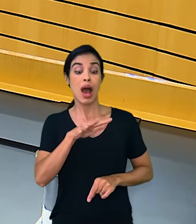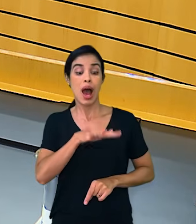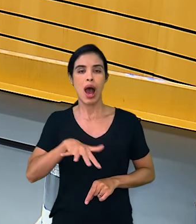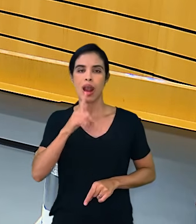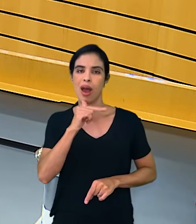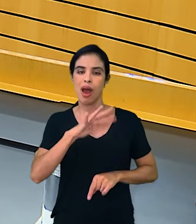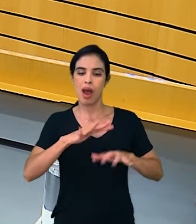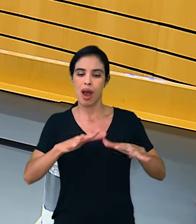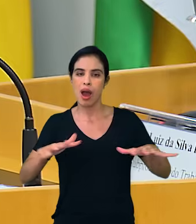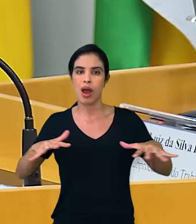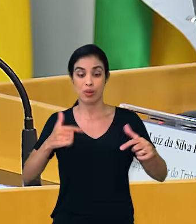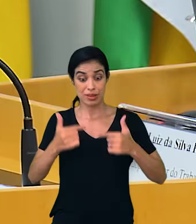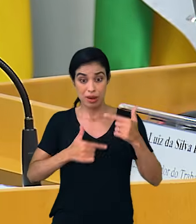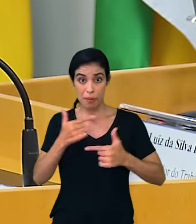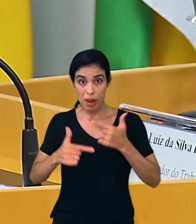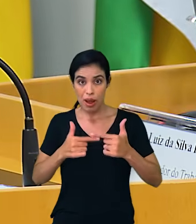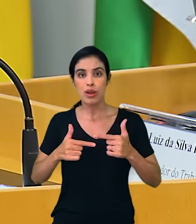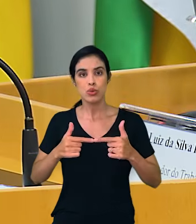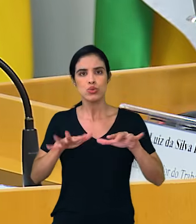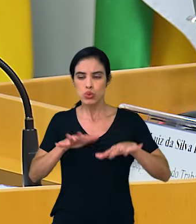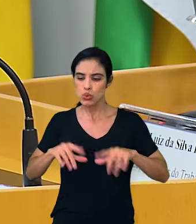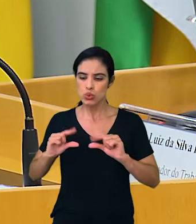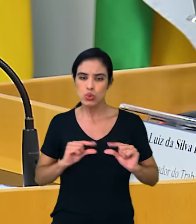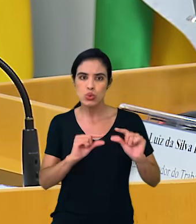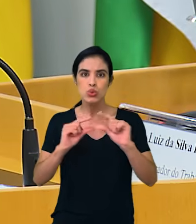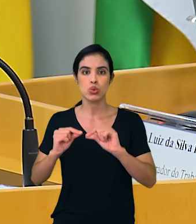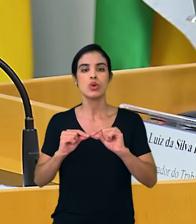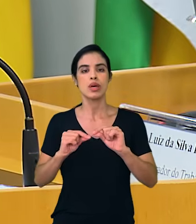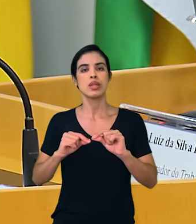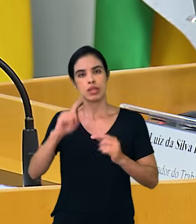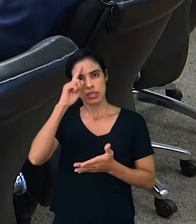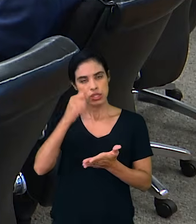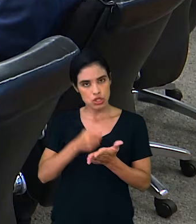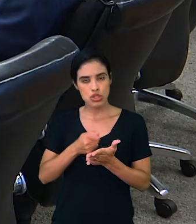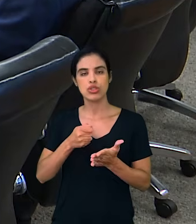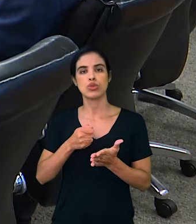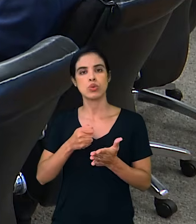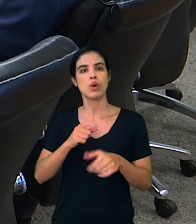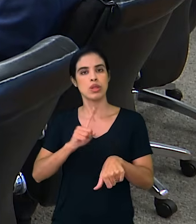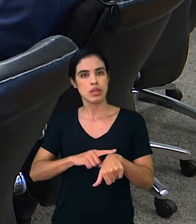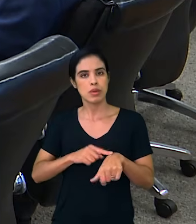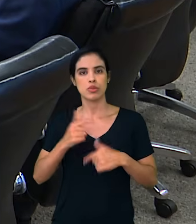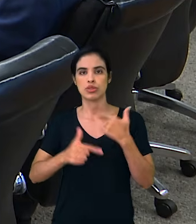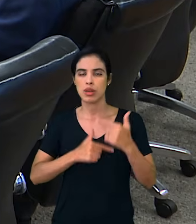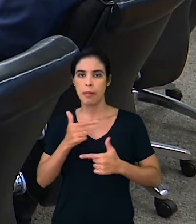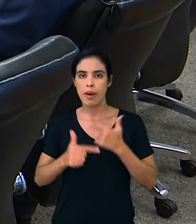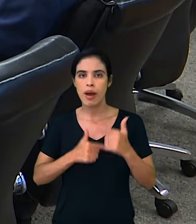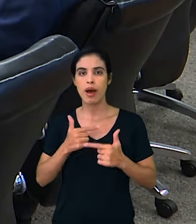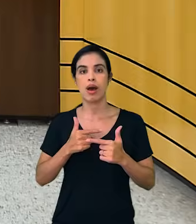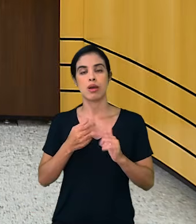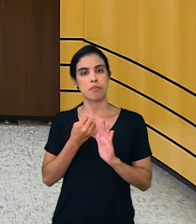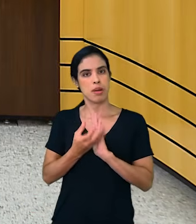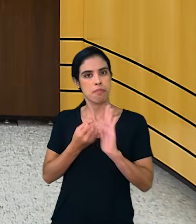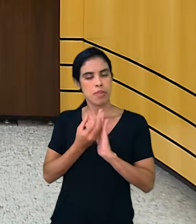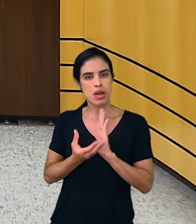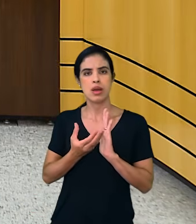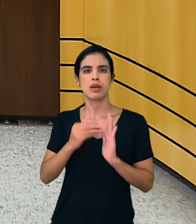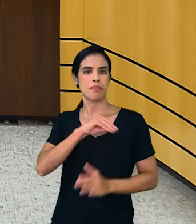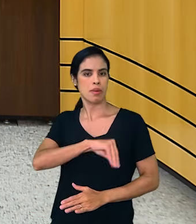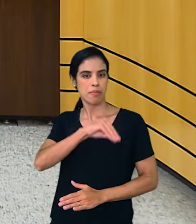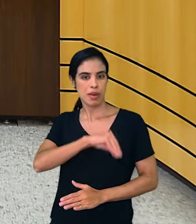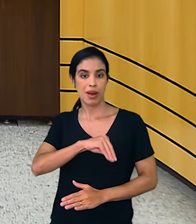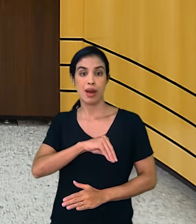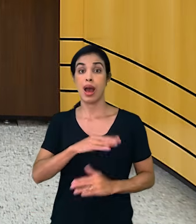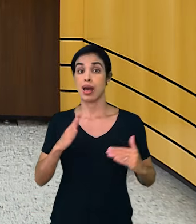sindicatos chegaram a um consenso logo na primeira rodada. O acordo define jornada, escalas, remuneração e benefícios.